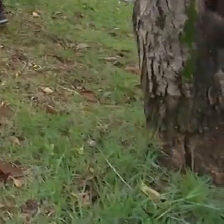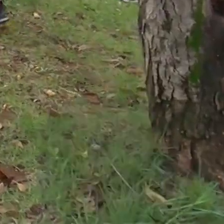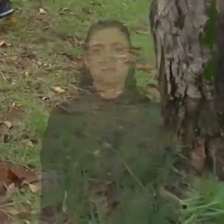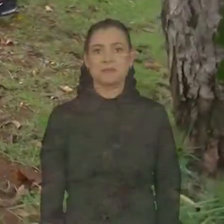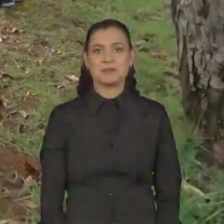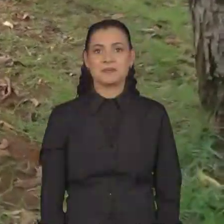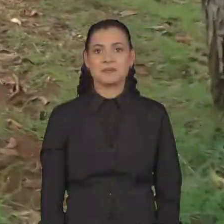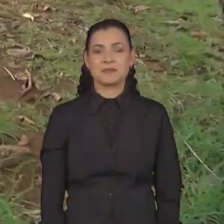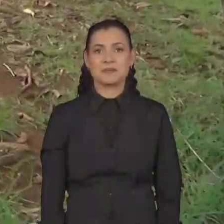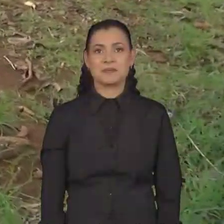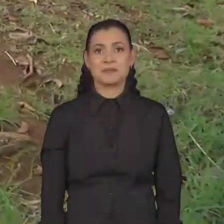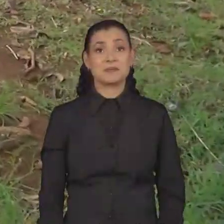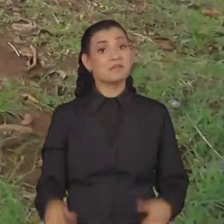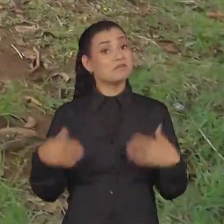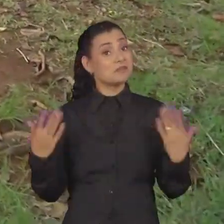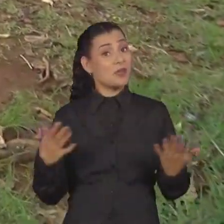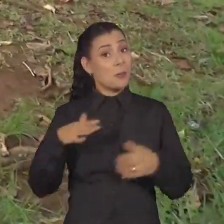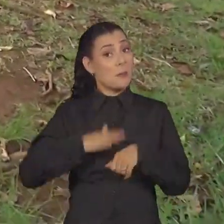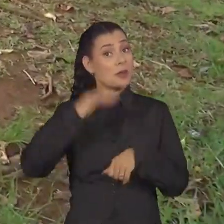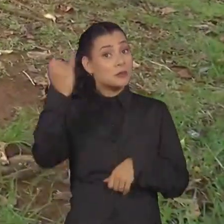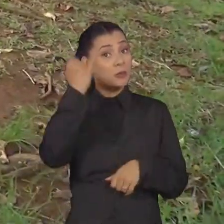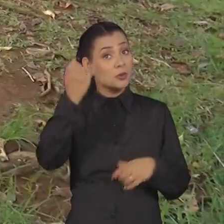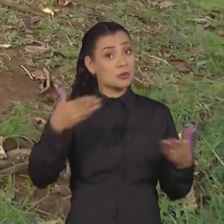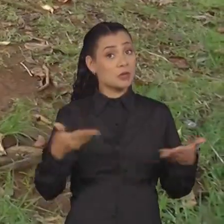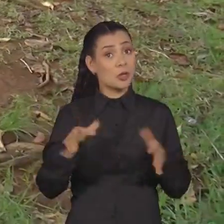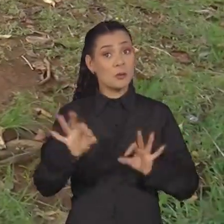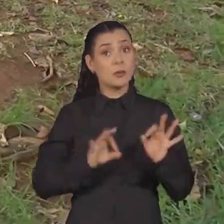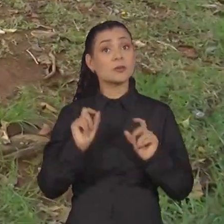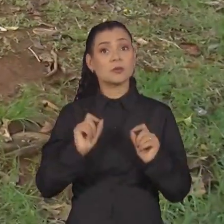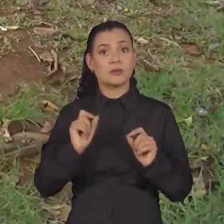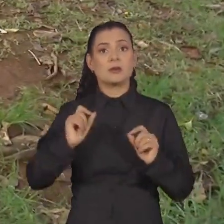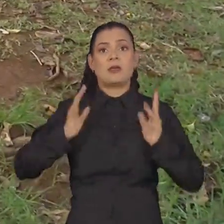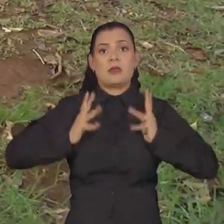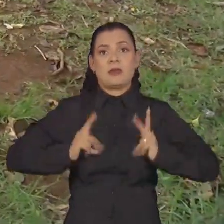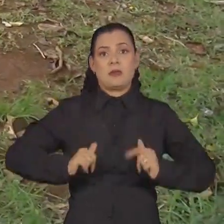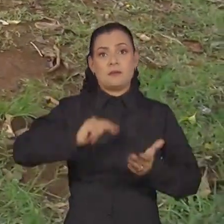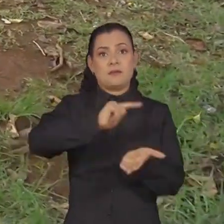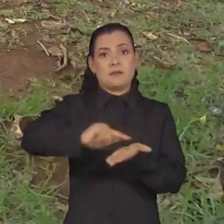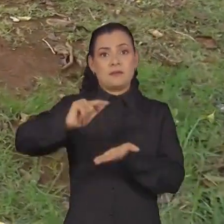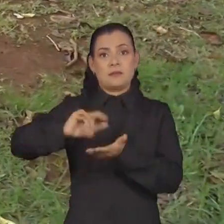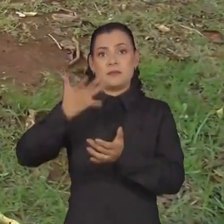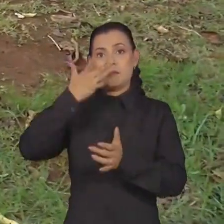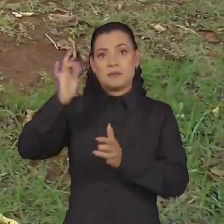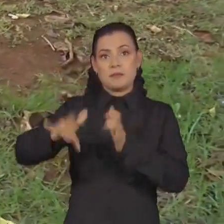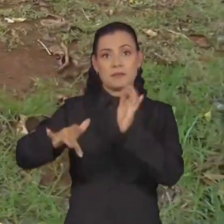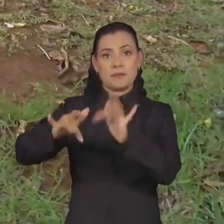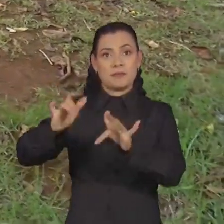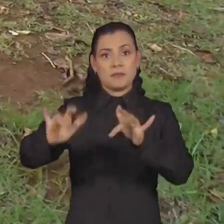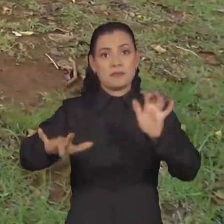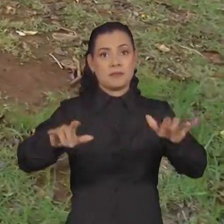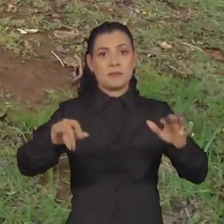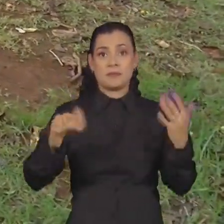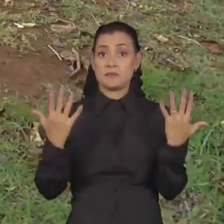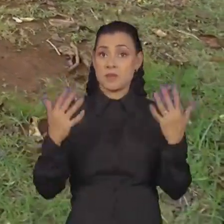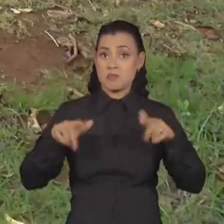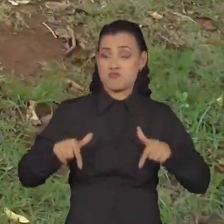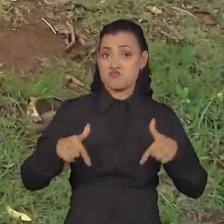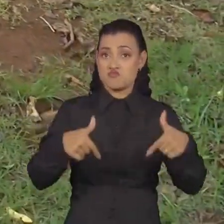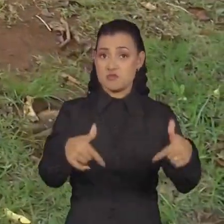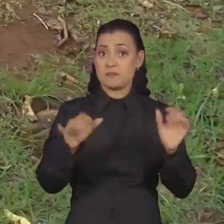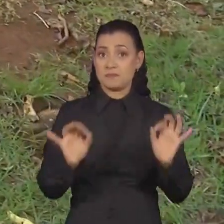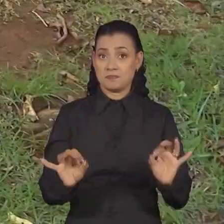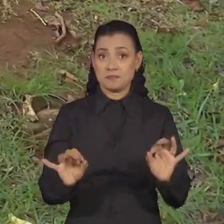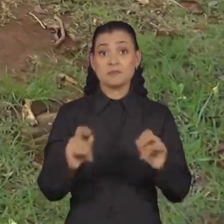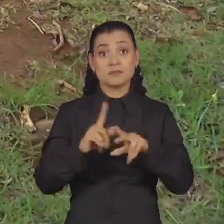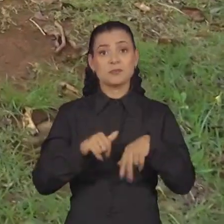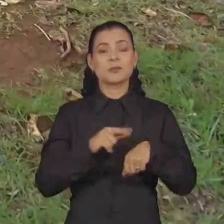Bom, essa é a parte mais importante do nosso projeto, que é a coleta do lixo, é colocar a mão na massa, não é verdade? E esse